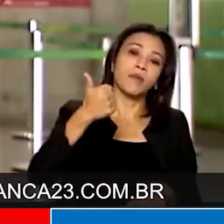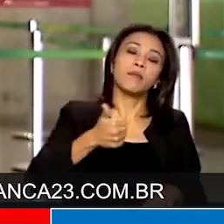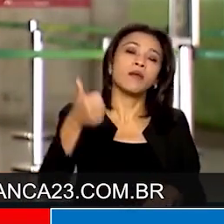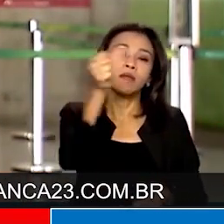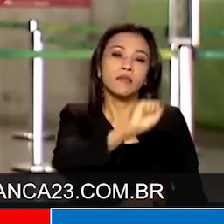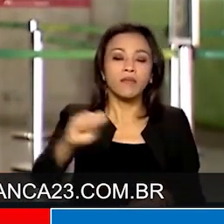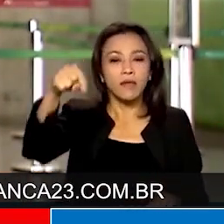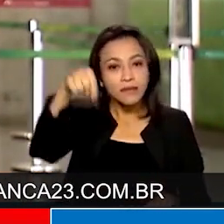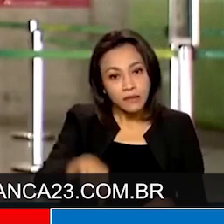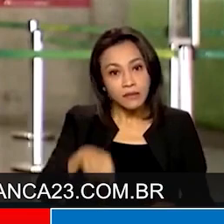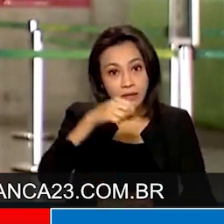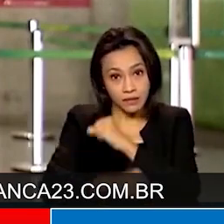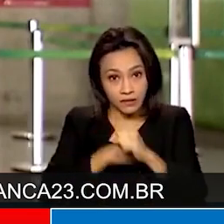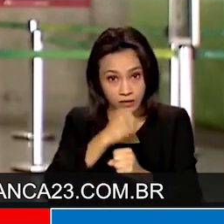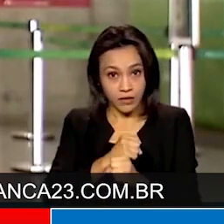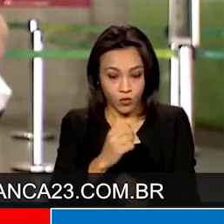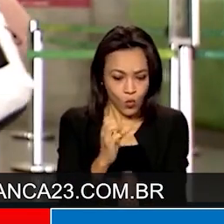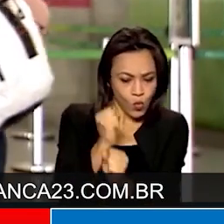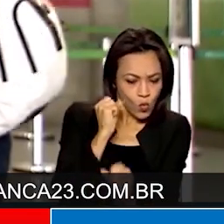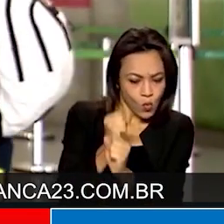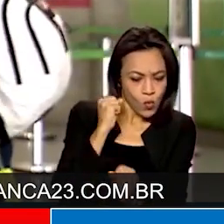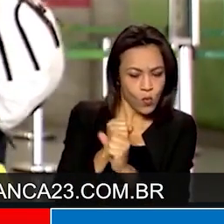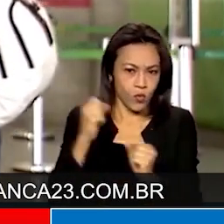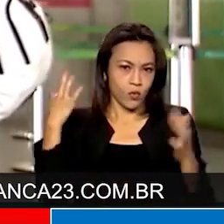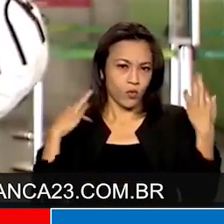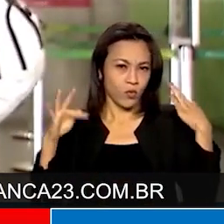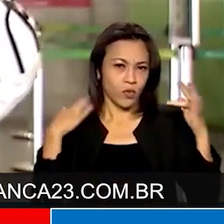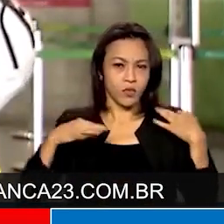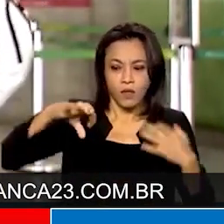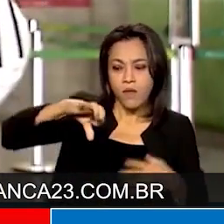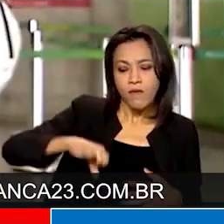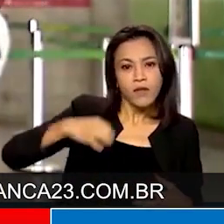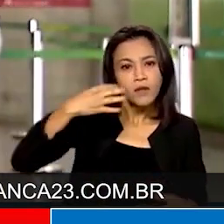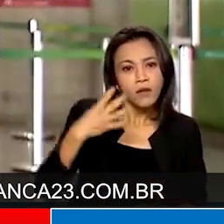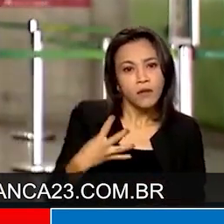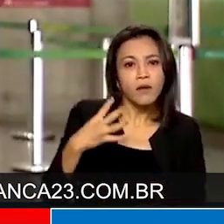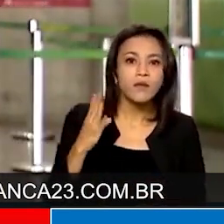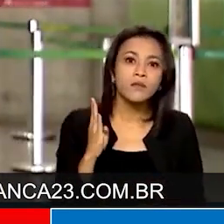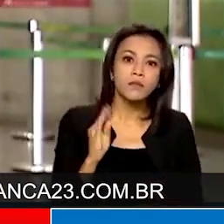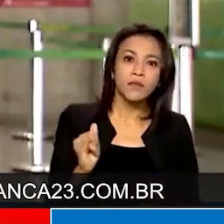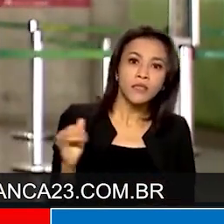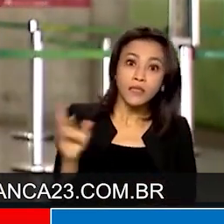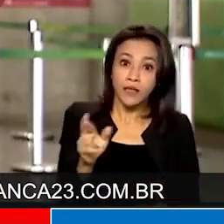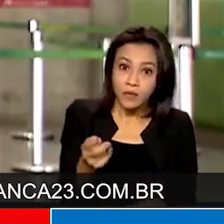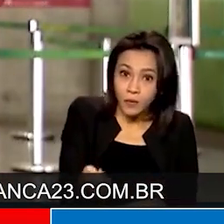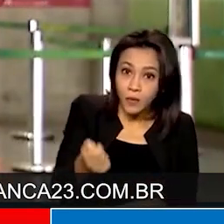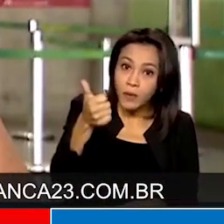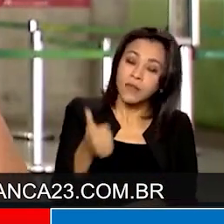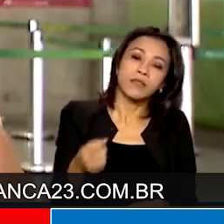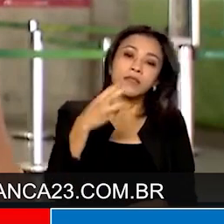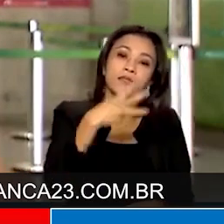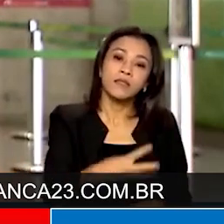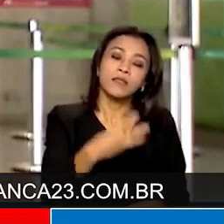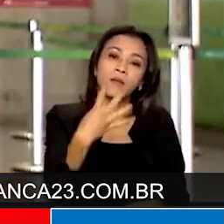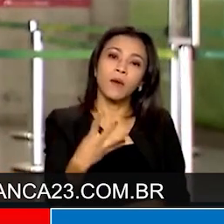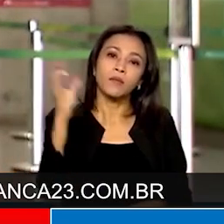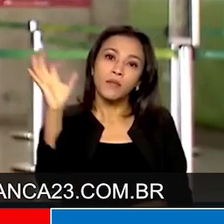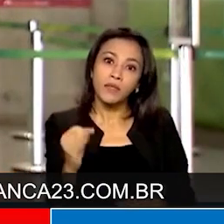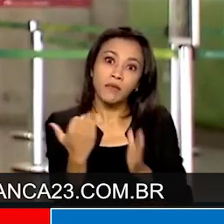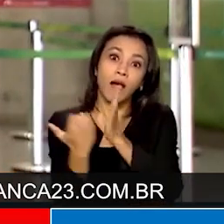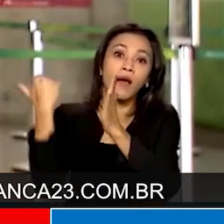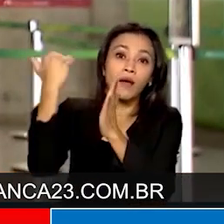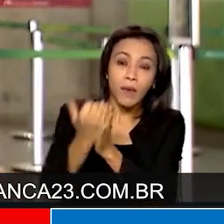deste ano o faturamento do Turismo do país chegou a 94 bilhões de reais quase 34 por cento a mais